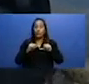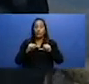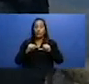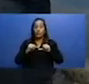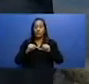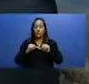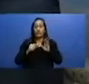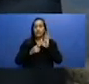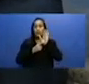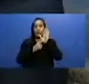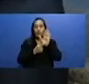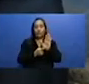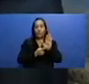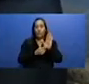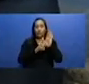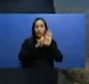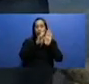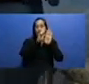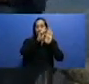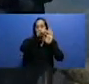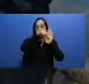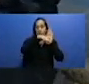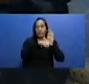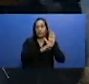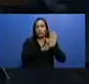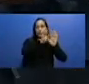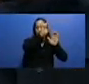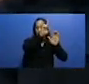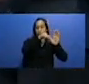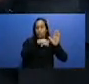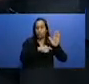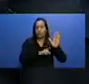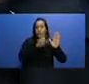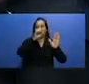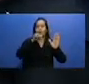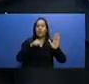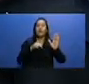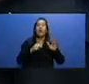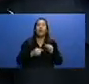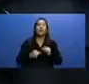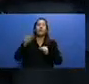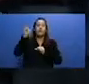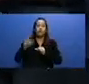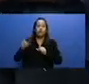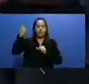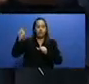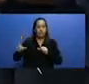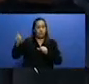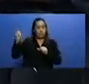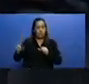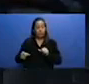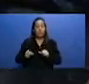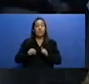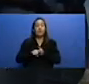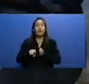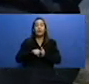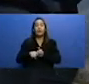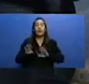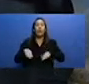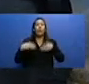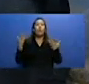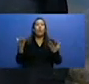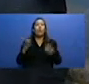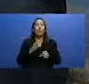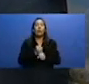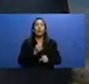mais fácil de visualizar. Ainda mais um gráfico de colunas como este. Então, está perguntando qual é a